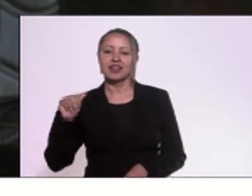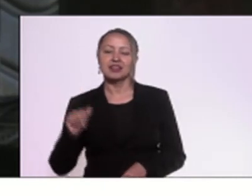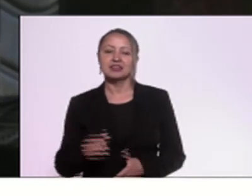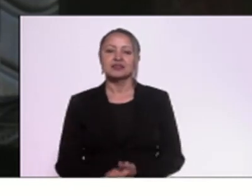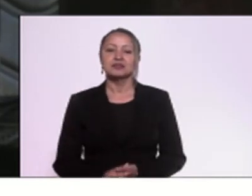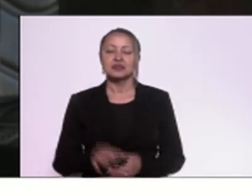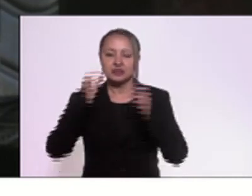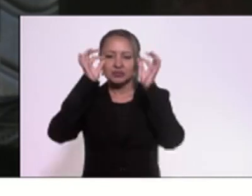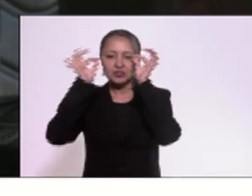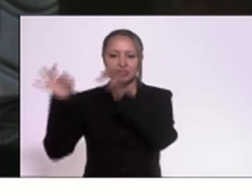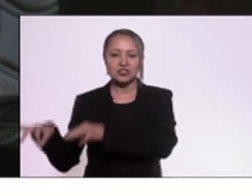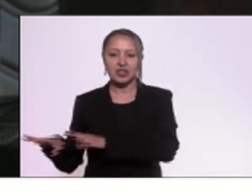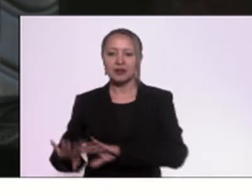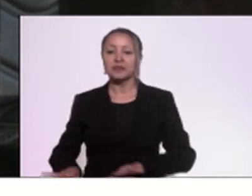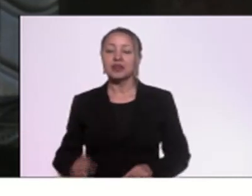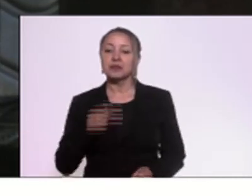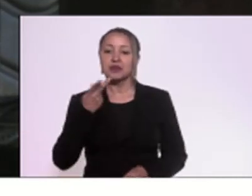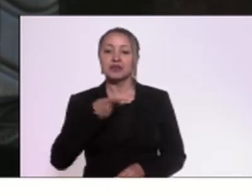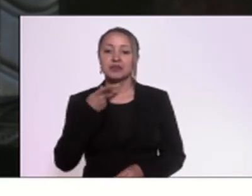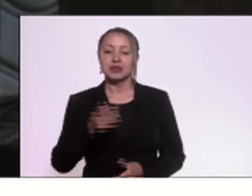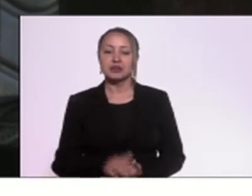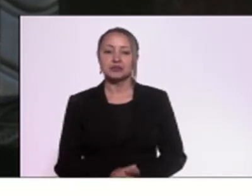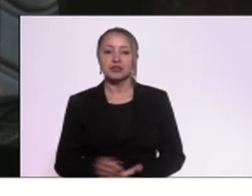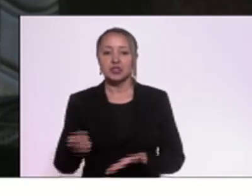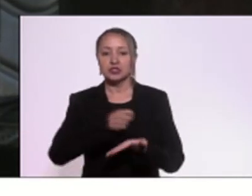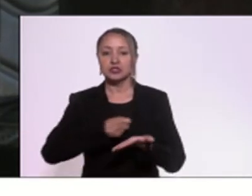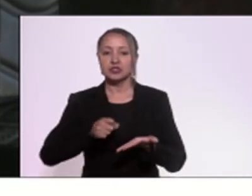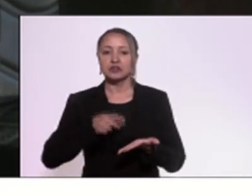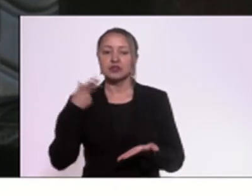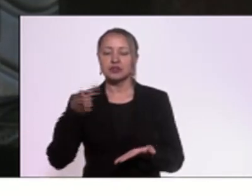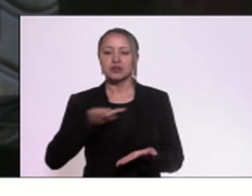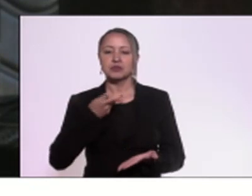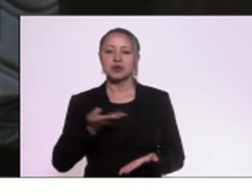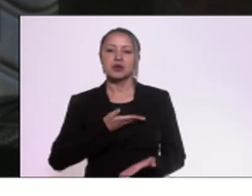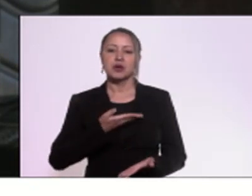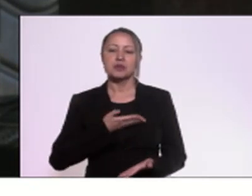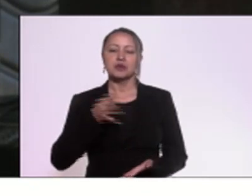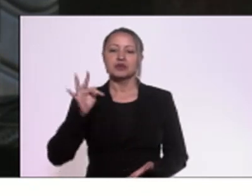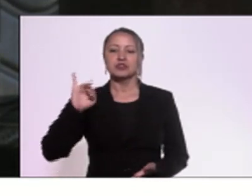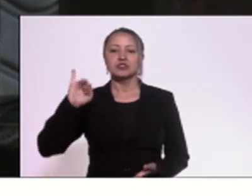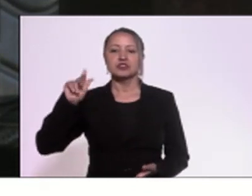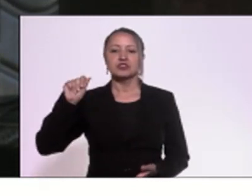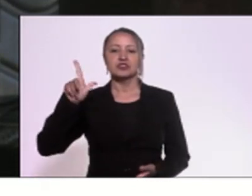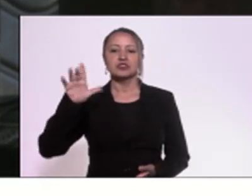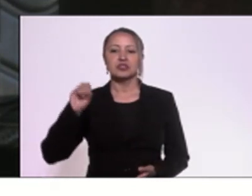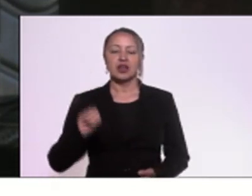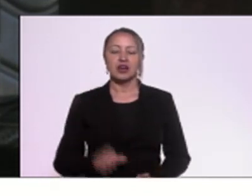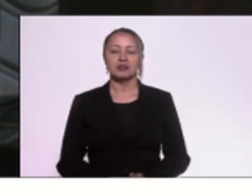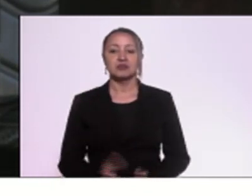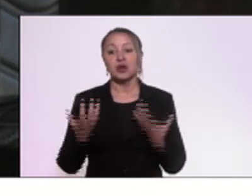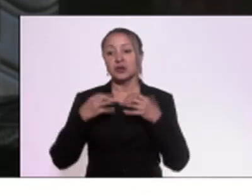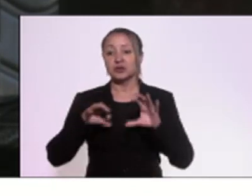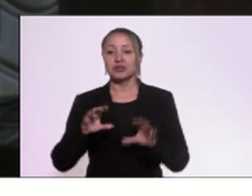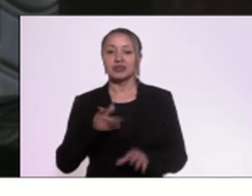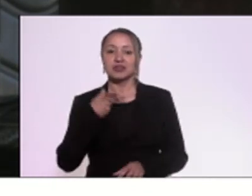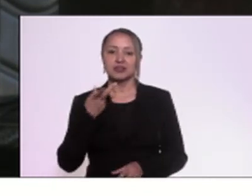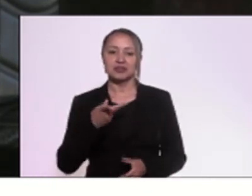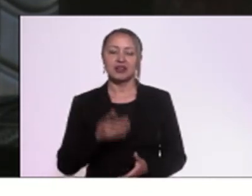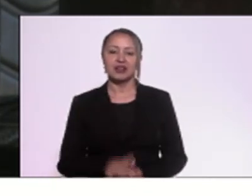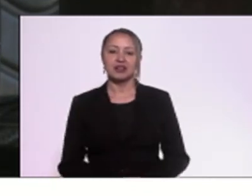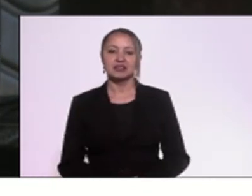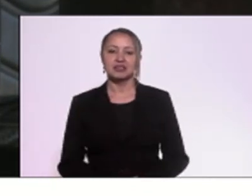de carinho que é feito a você, um reconhecimento. Convidar aqui César Ribeiro